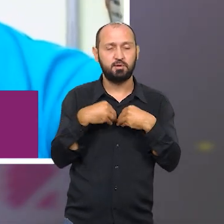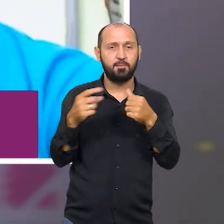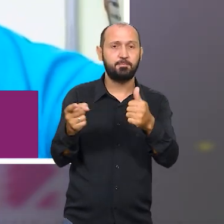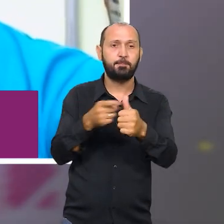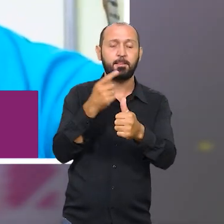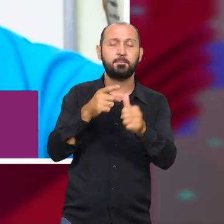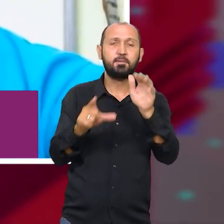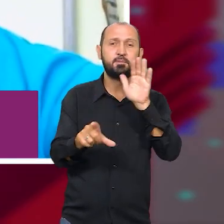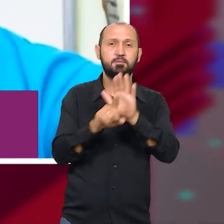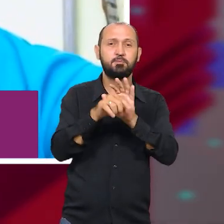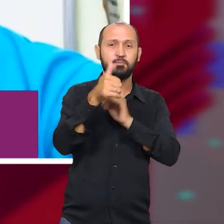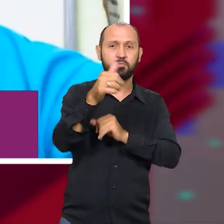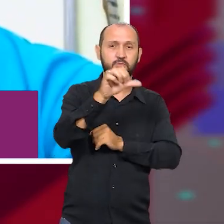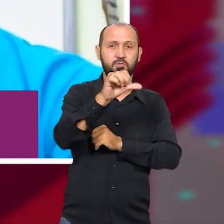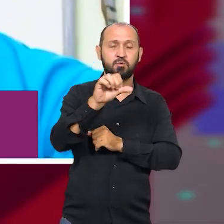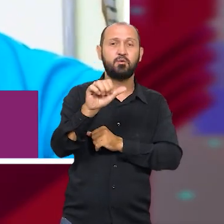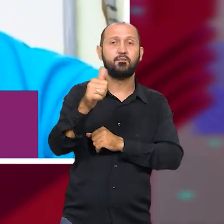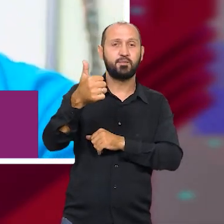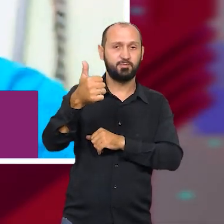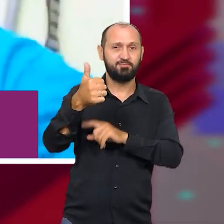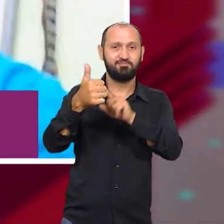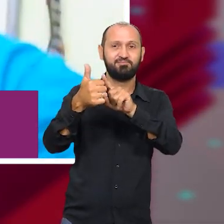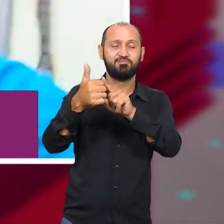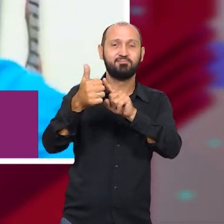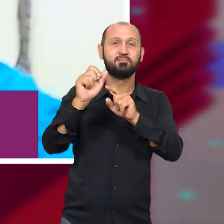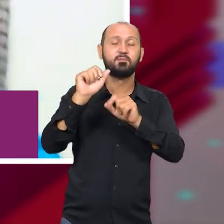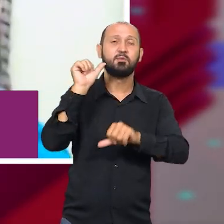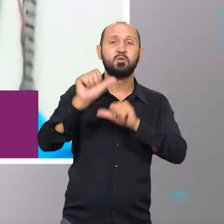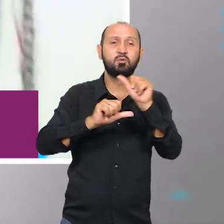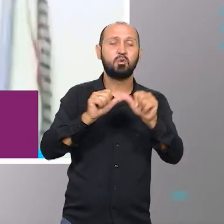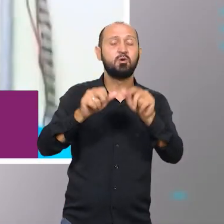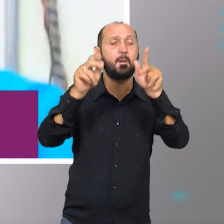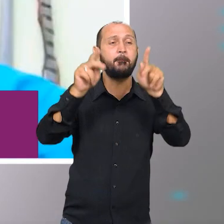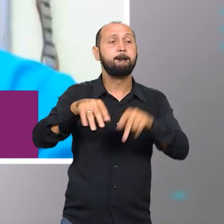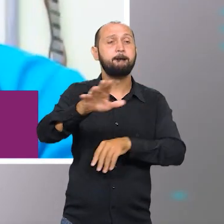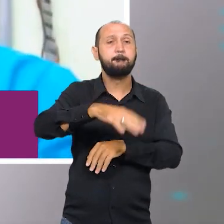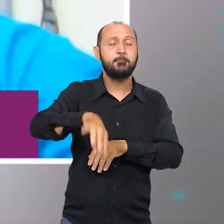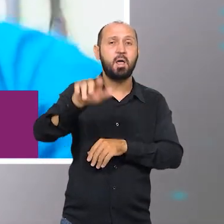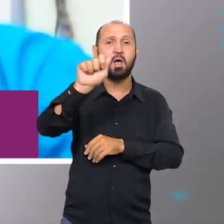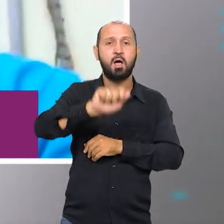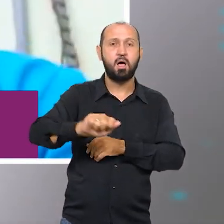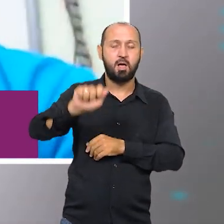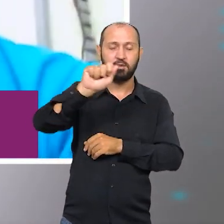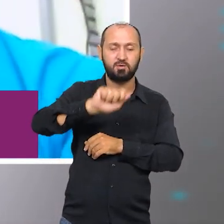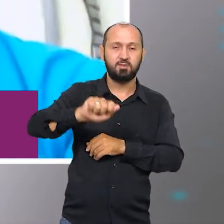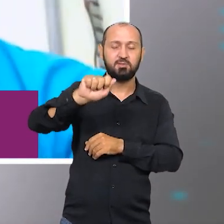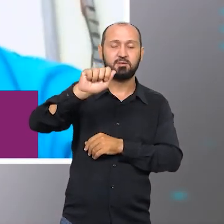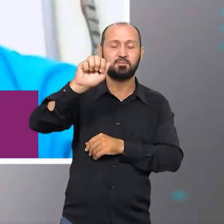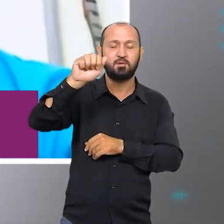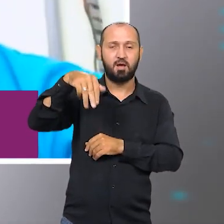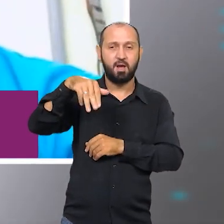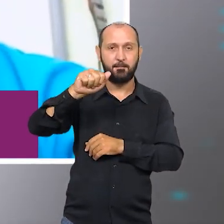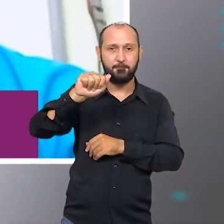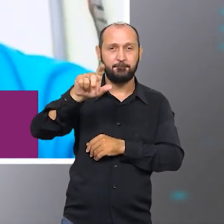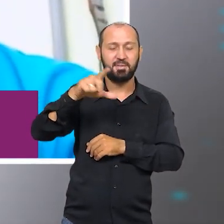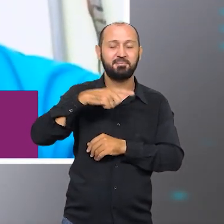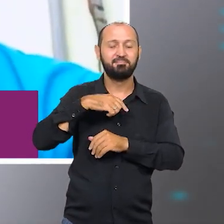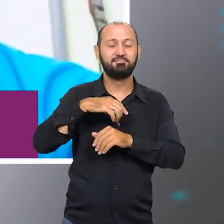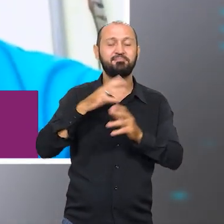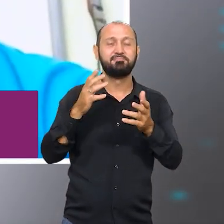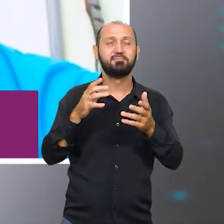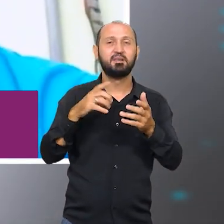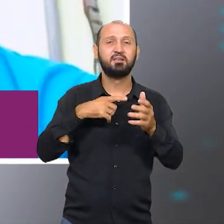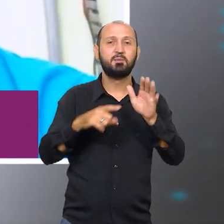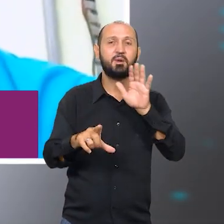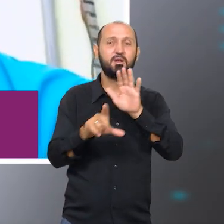de 1991 justamente torna de utilidade pública a AMA, Associação de Pais e Amigos do Autista, e a gente tem uma lei